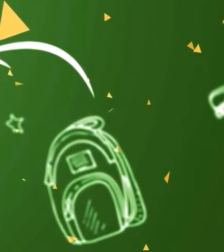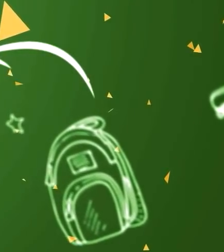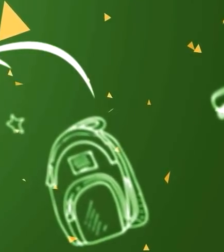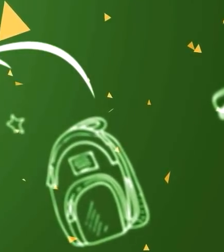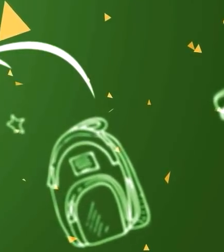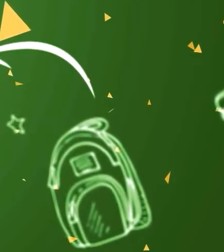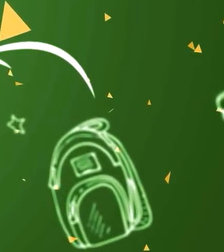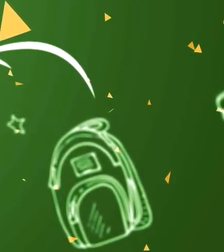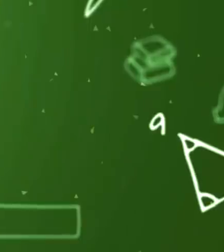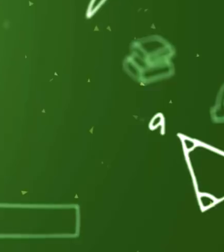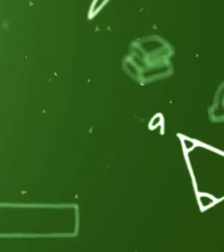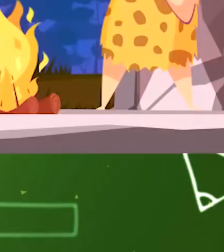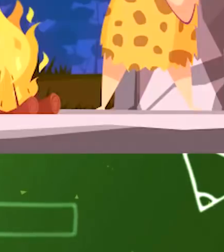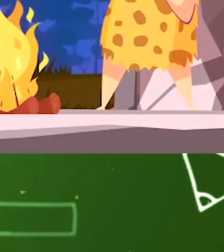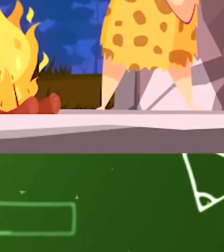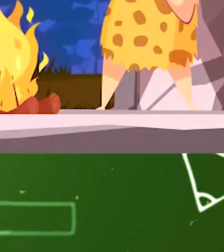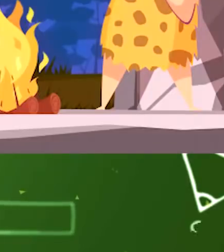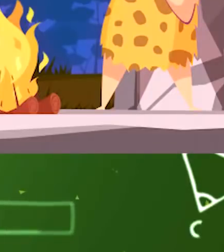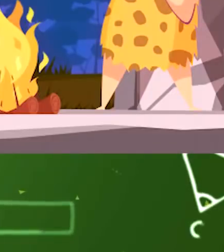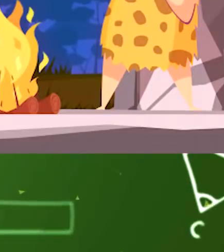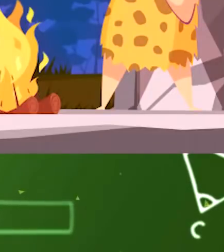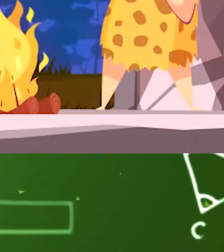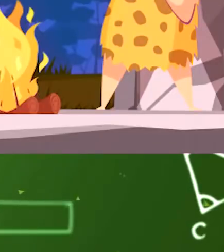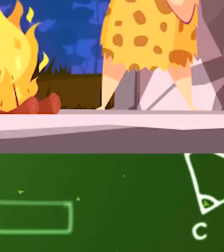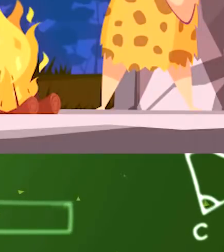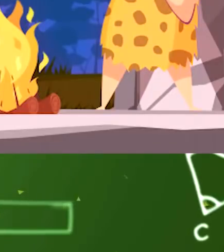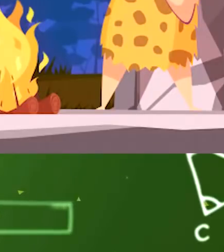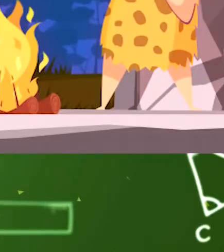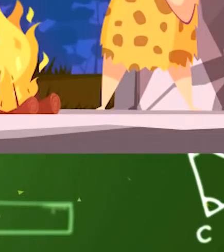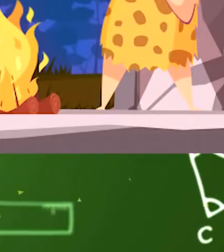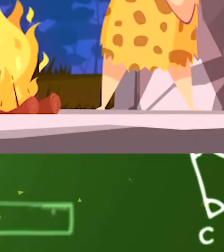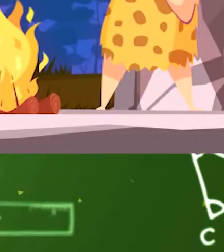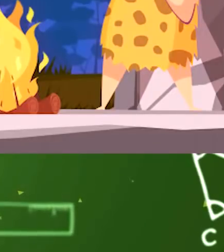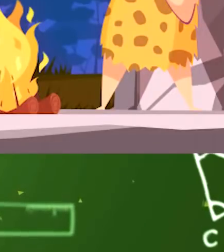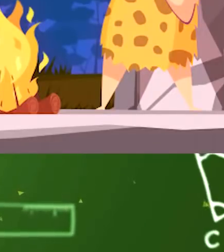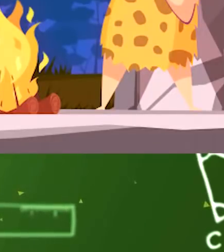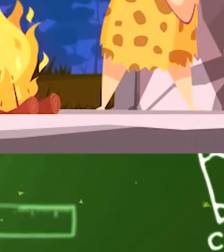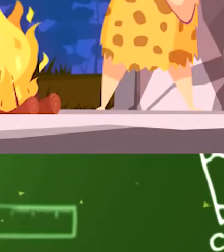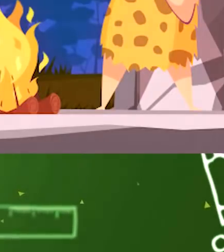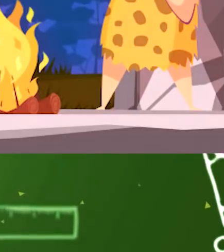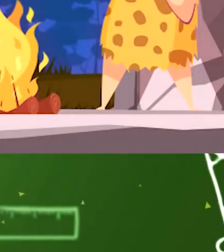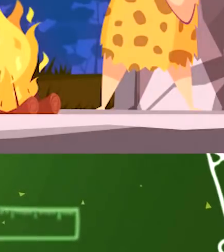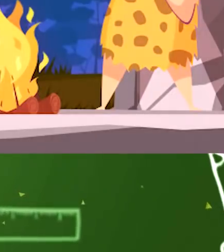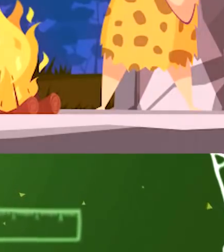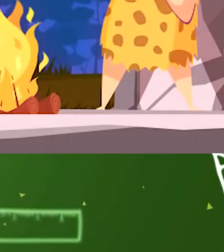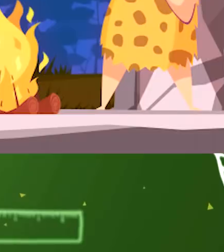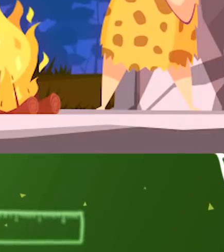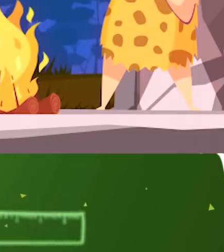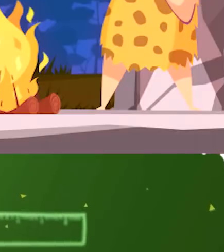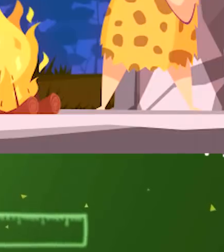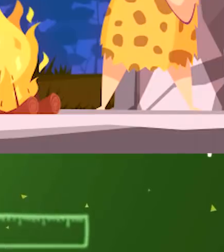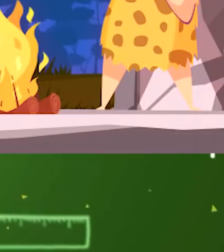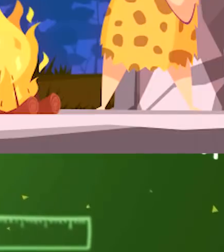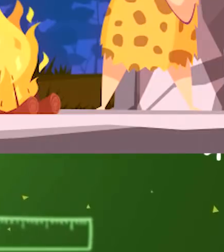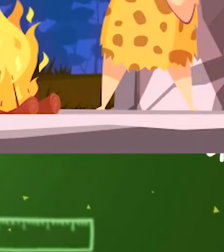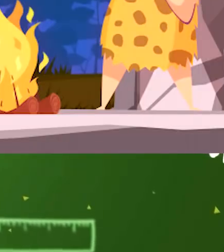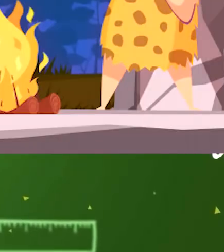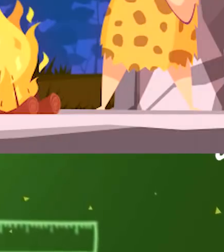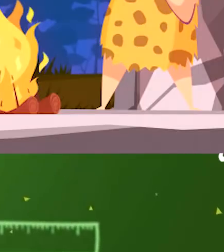ainda sobre as pessoas que viveram na pré-história, veja só.